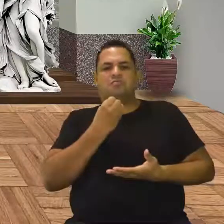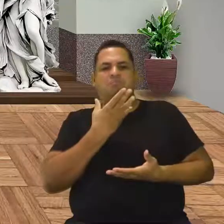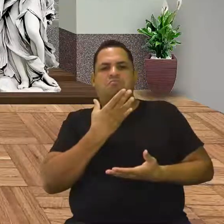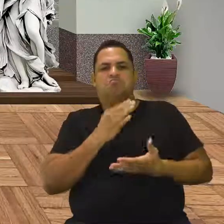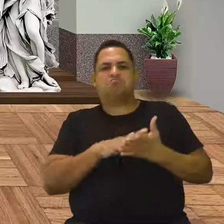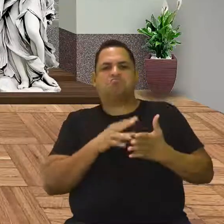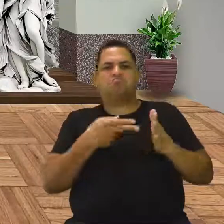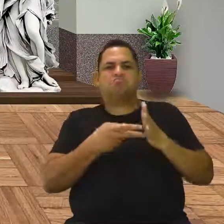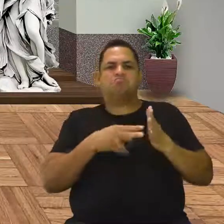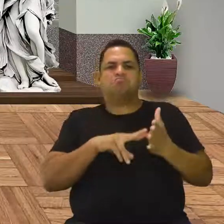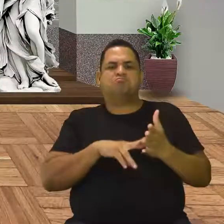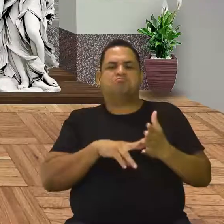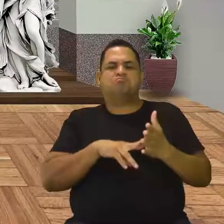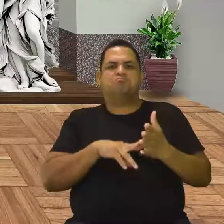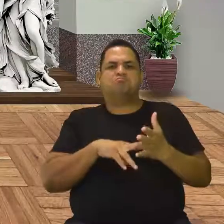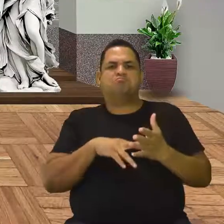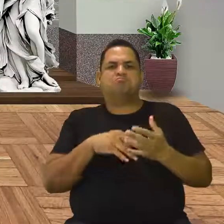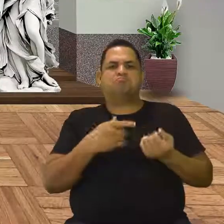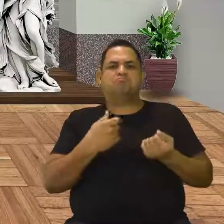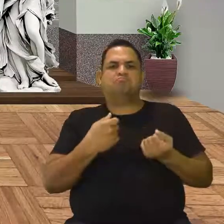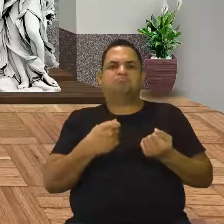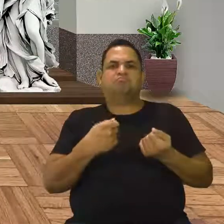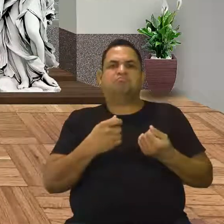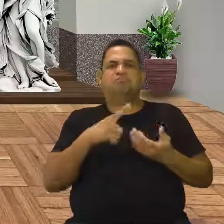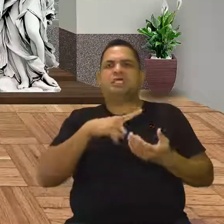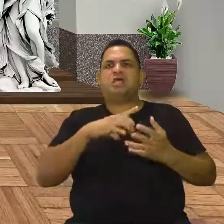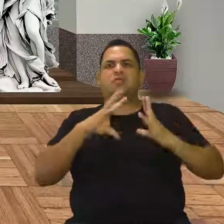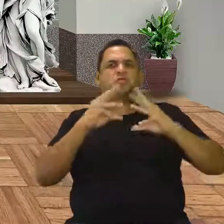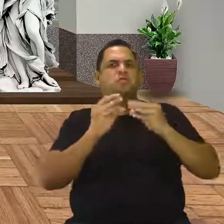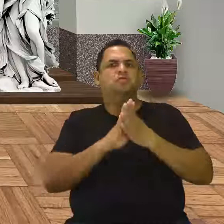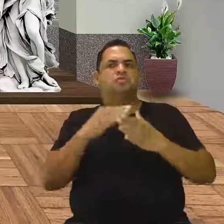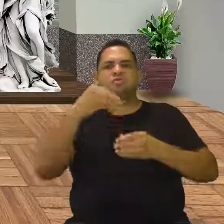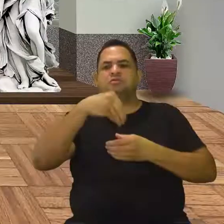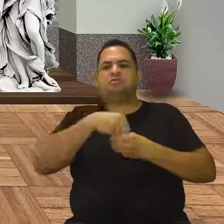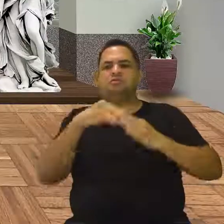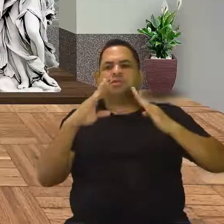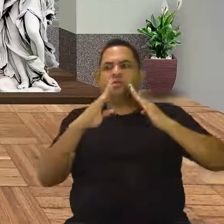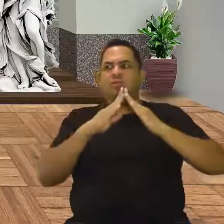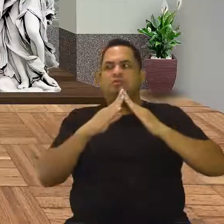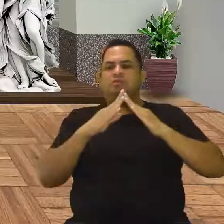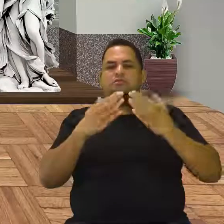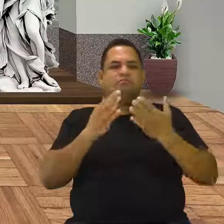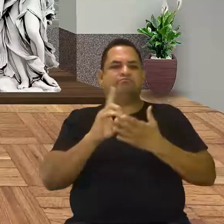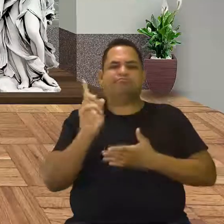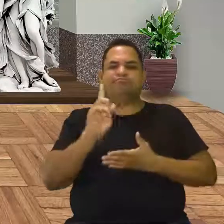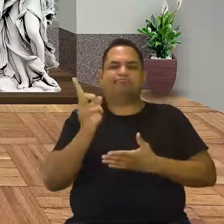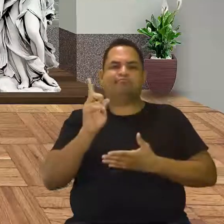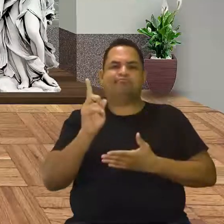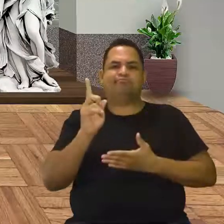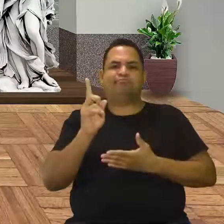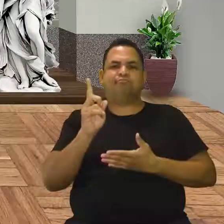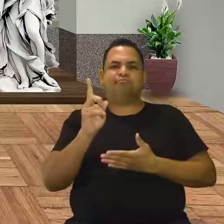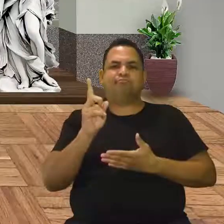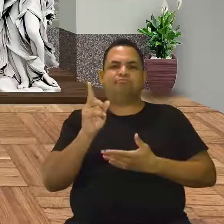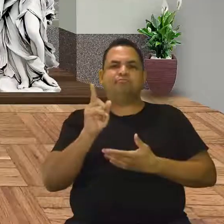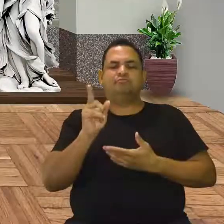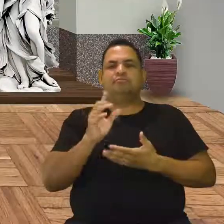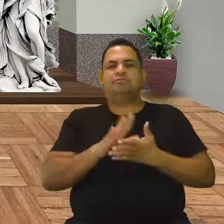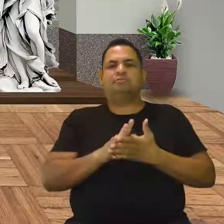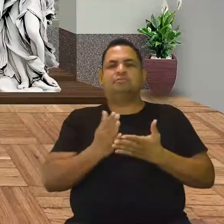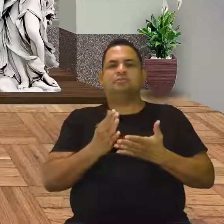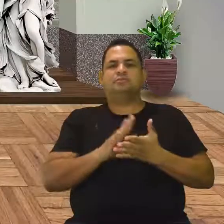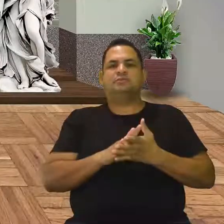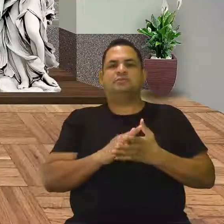Isso não significa que você tenha de tudo na tua casa. Não, pelo contrário. Você acaba vivendo de